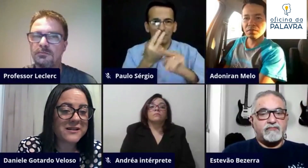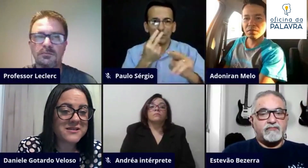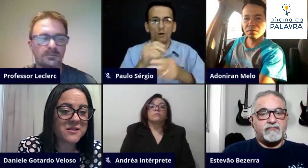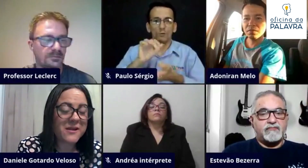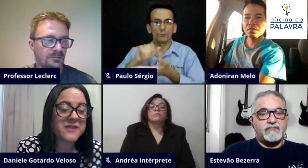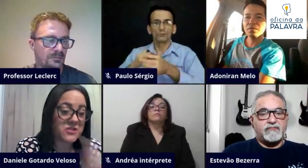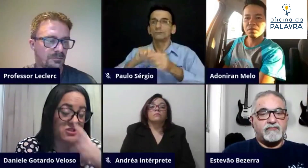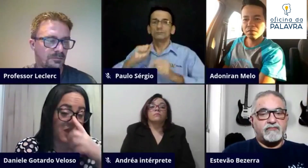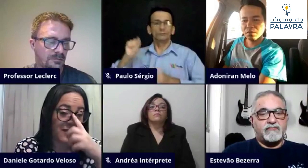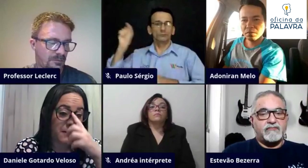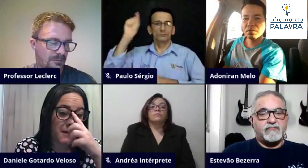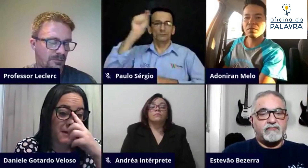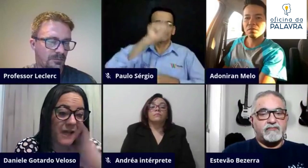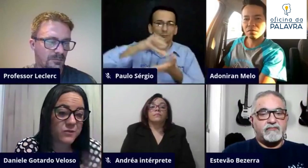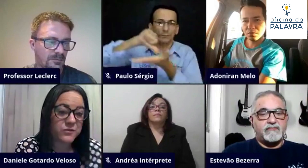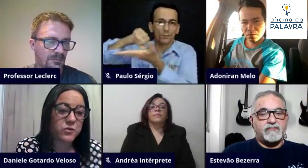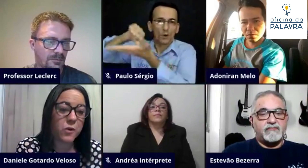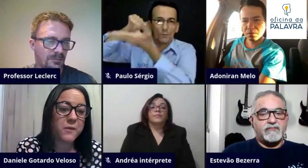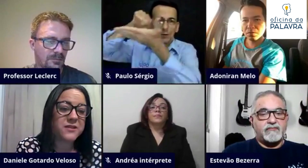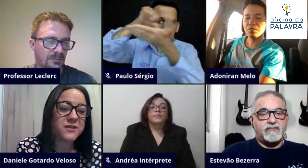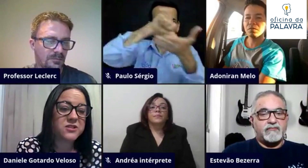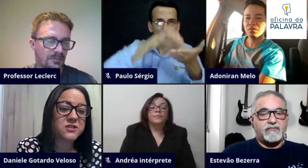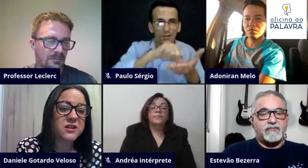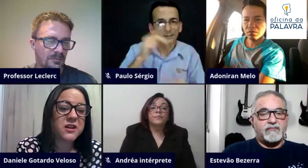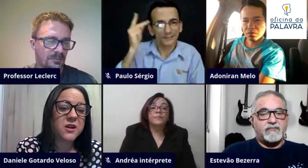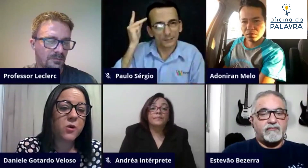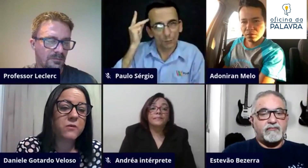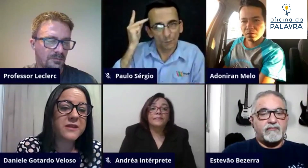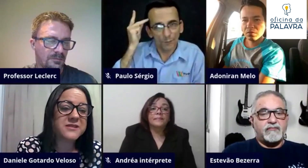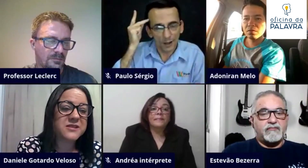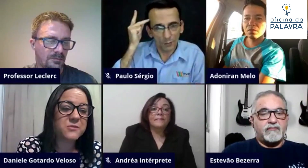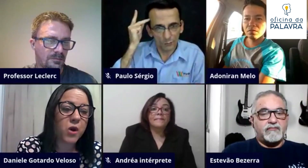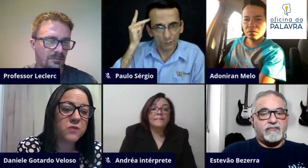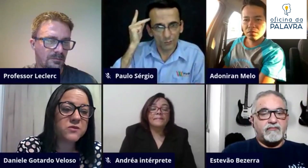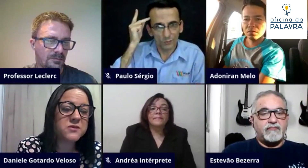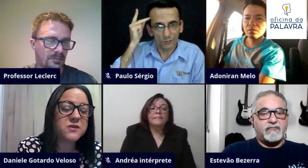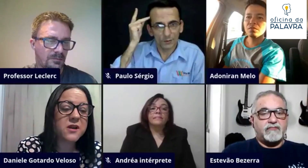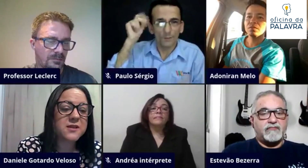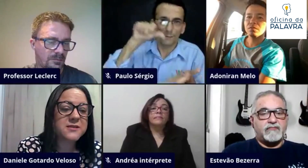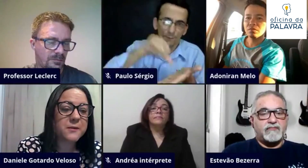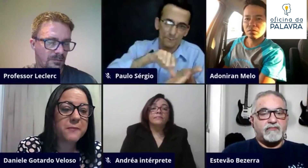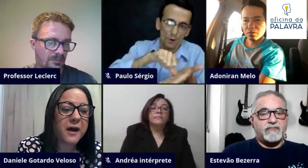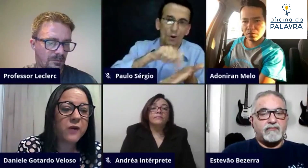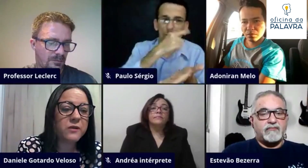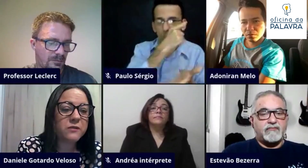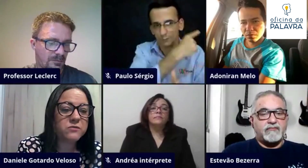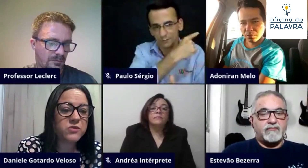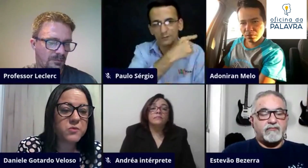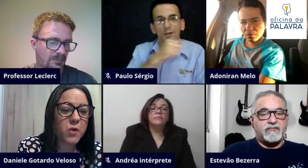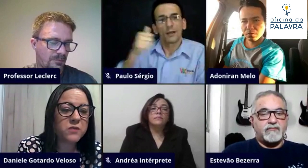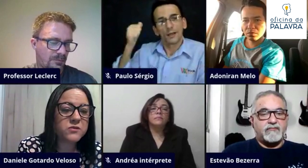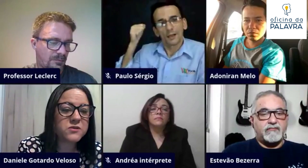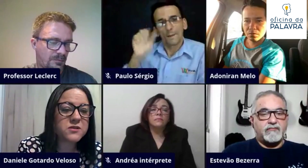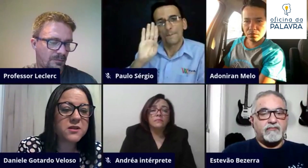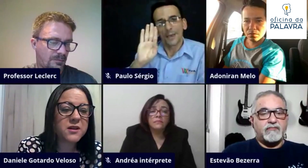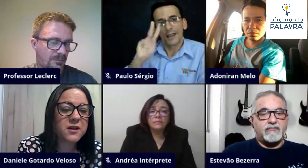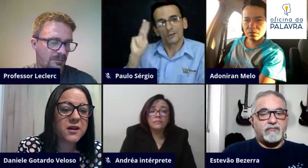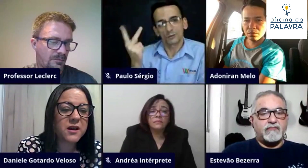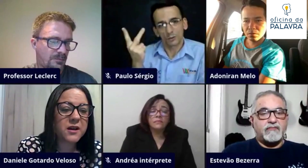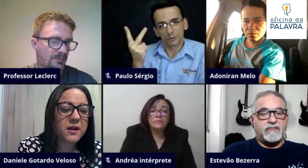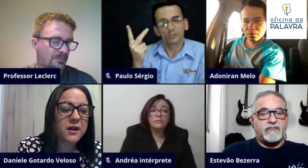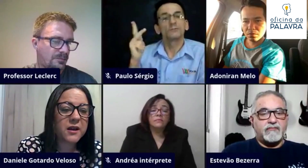com relação a isso. A gente tem trabalhado virtualmente nesses polos. São Paulo é um dos